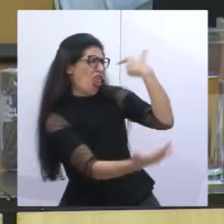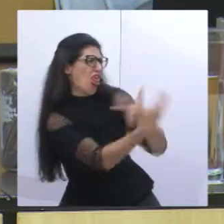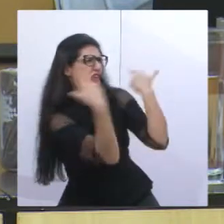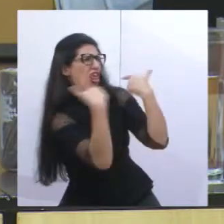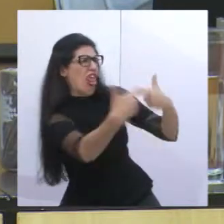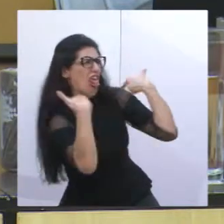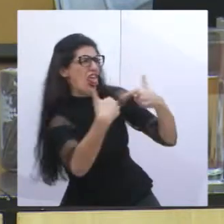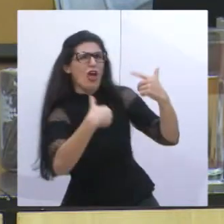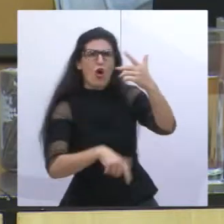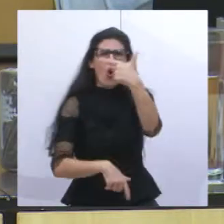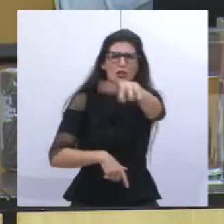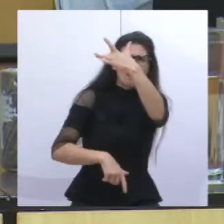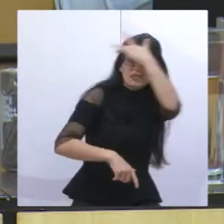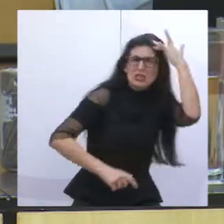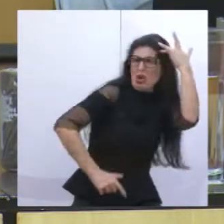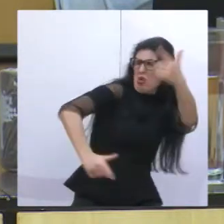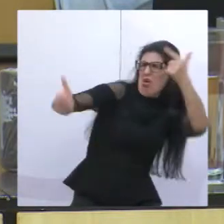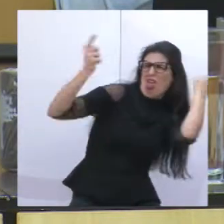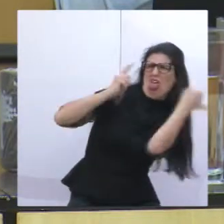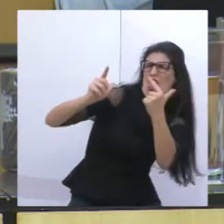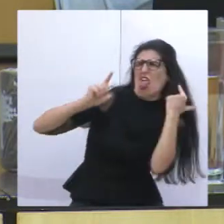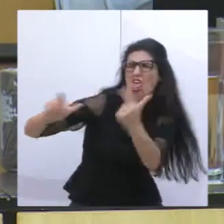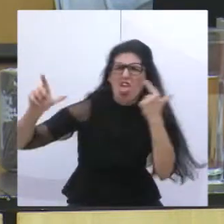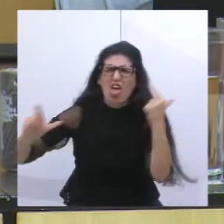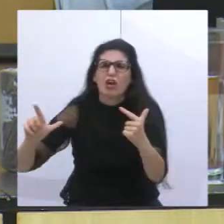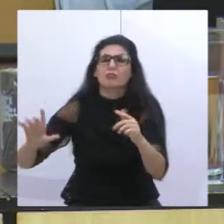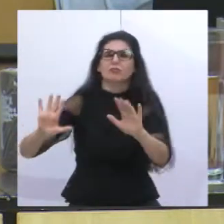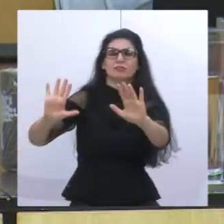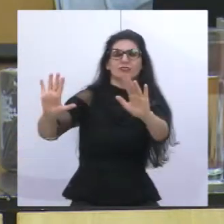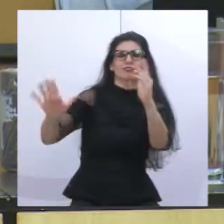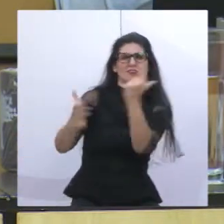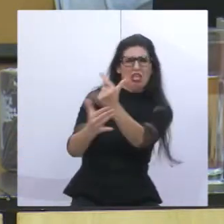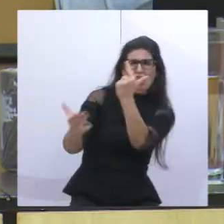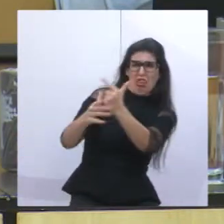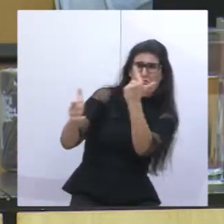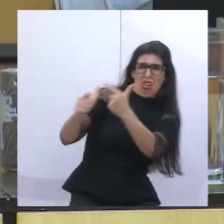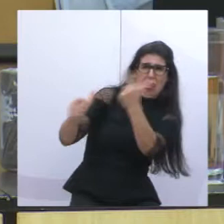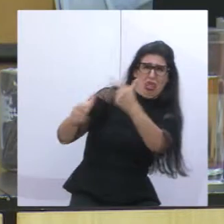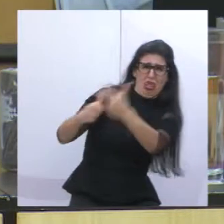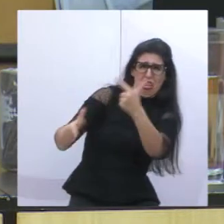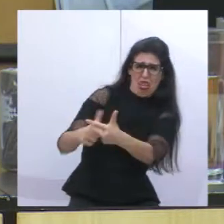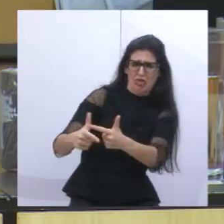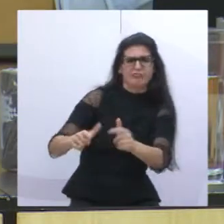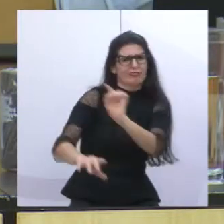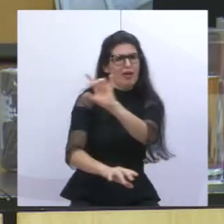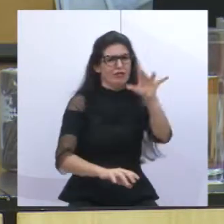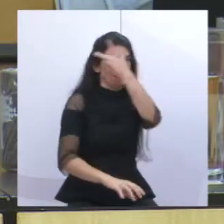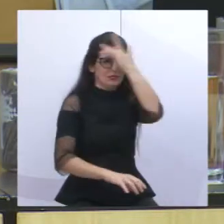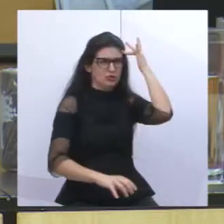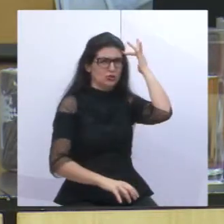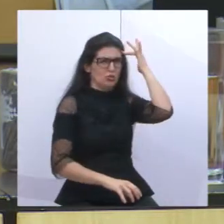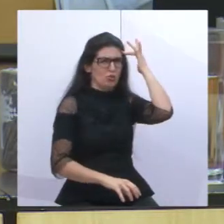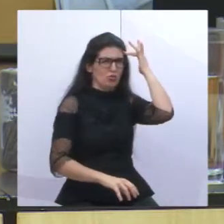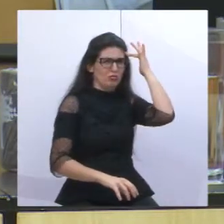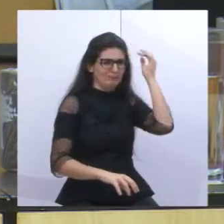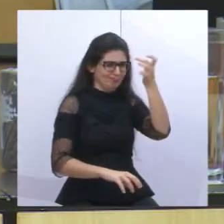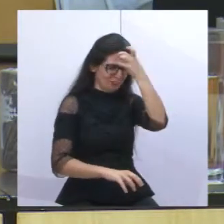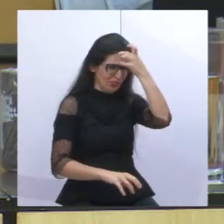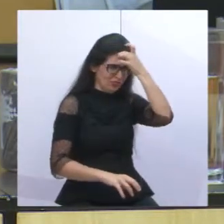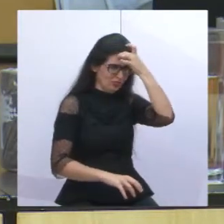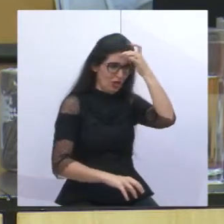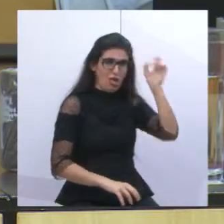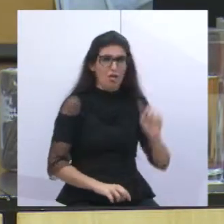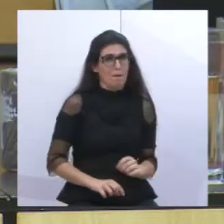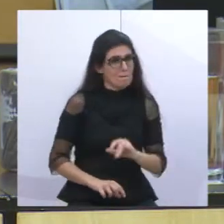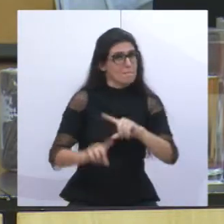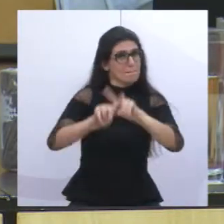é verdade? Com toda a razão, eu acho que cada um tem um pensamento. Quando a gente muda de opinião, no meu